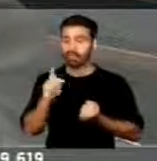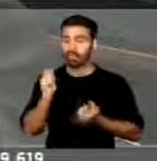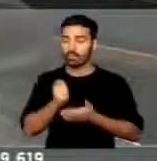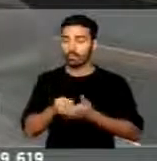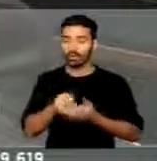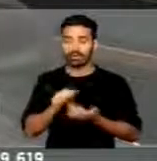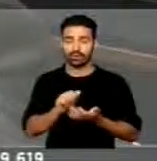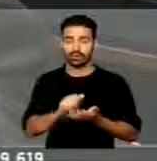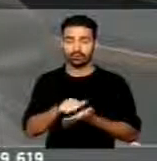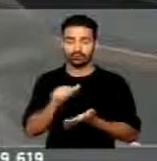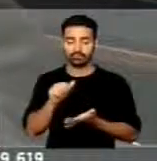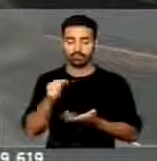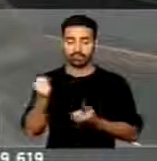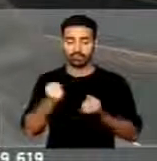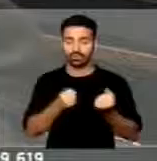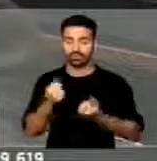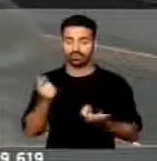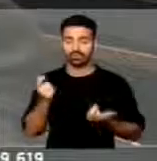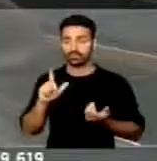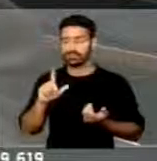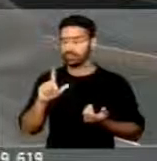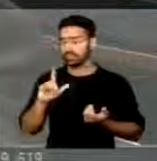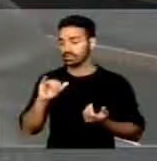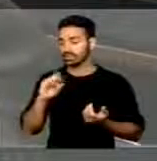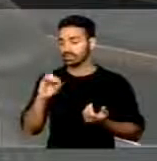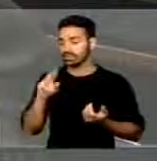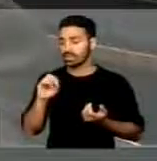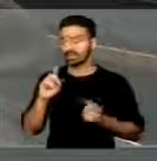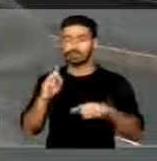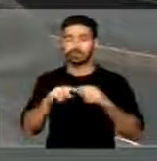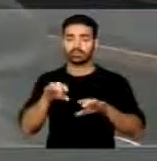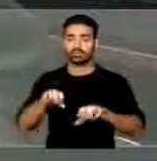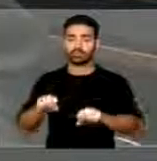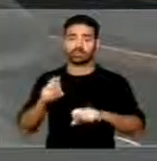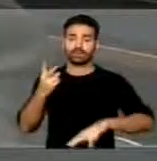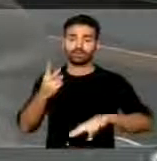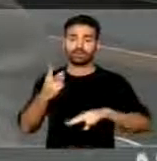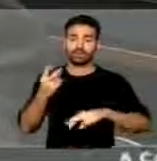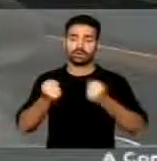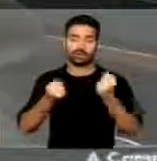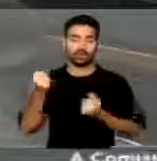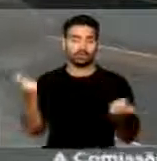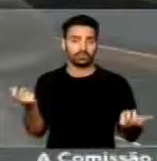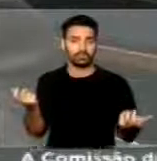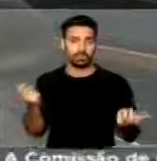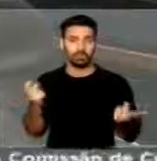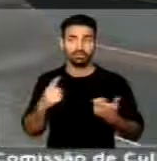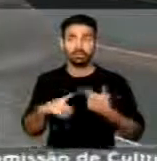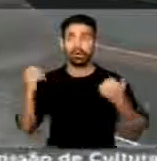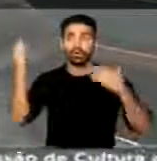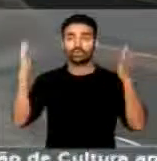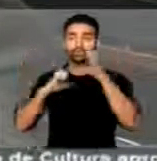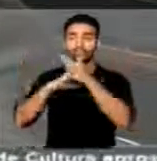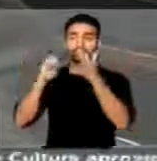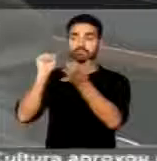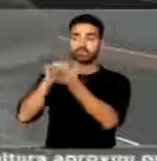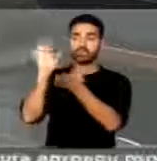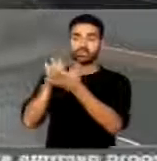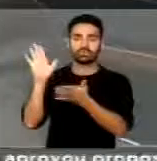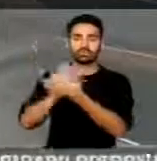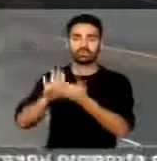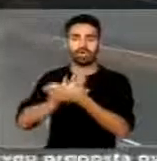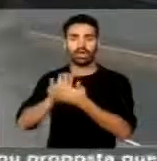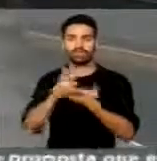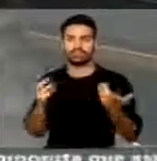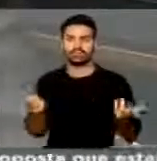multa, o veículo não é licenciado e é apreendido. Mas essas outras multas que tem por aí,